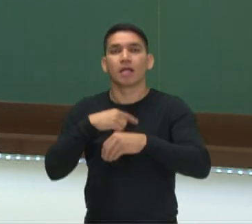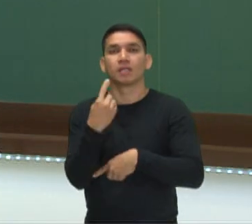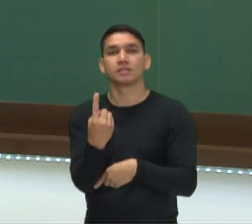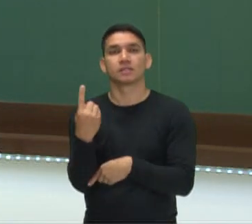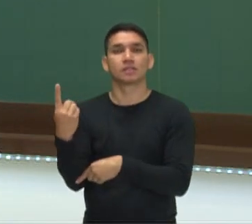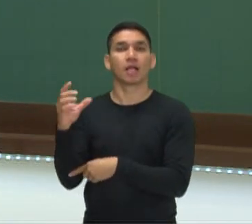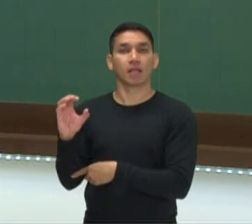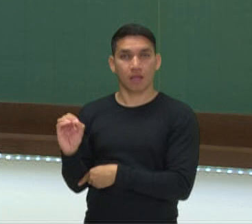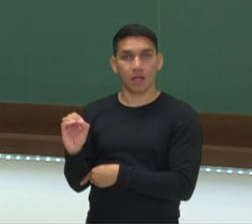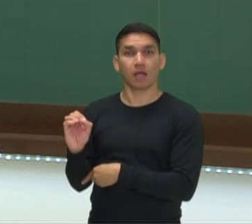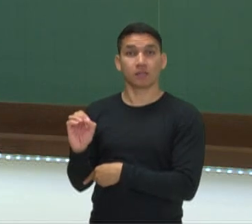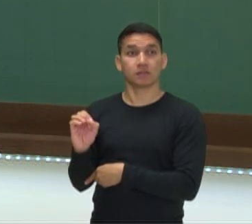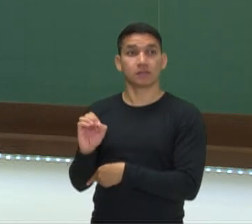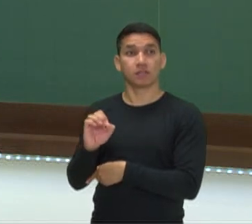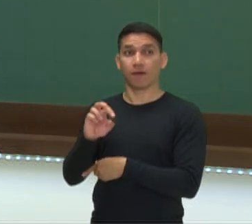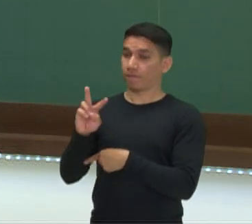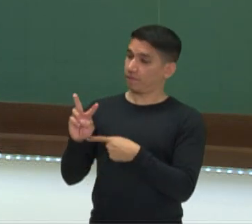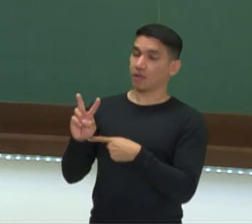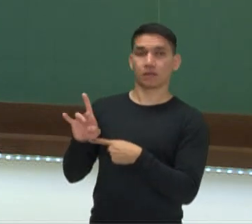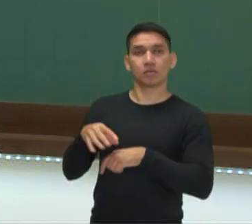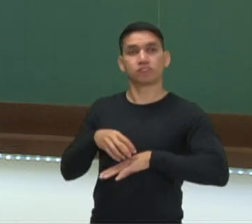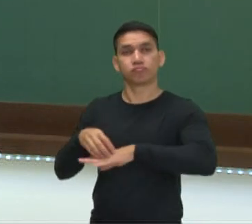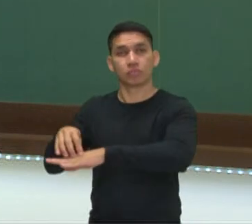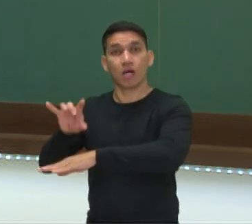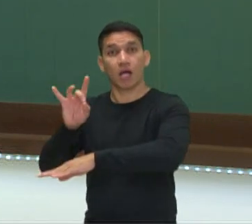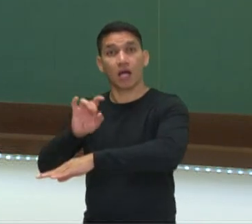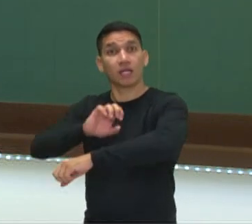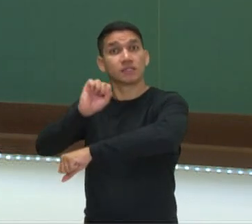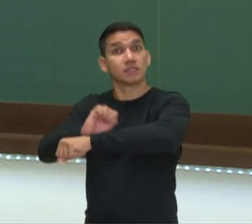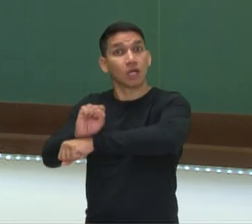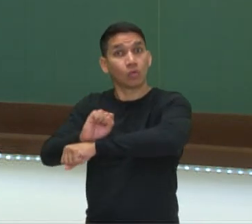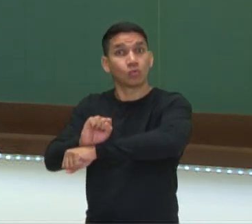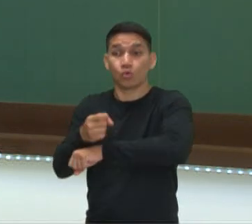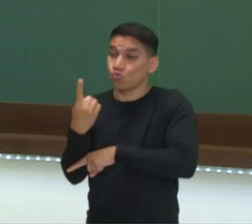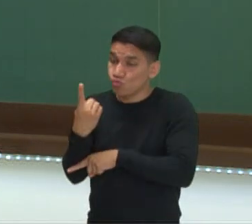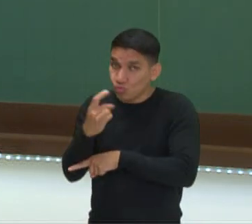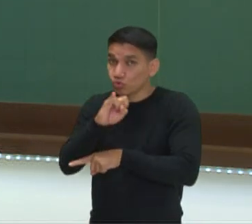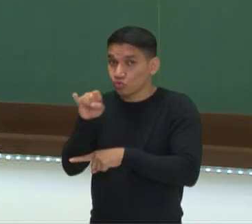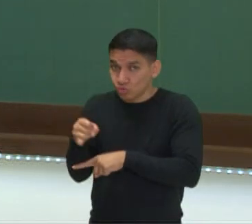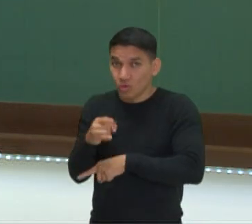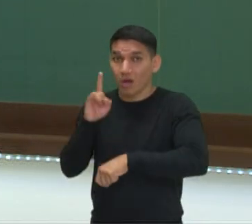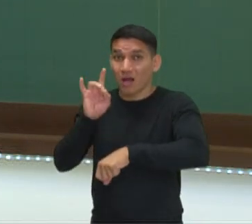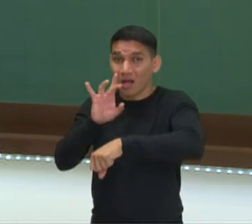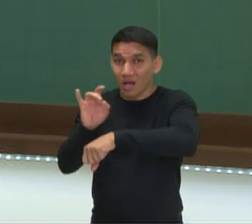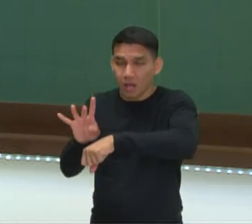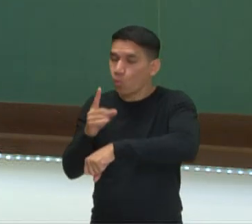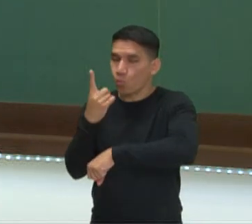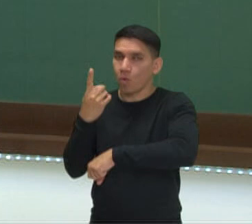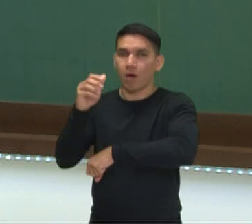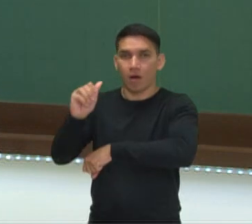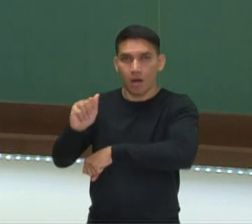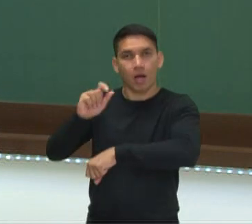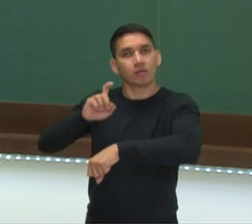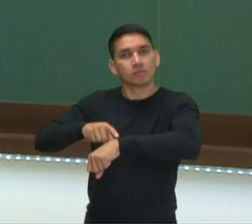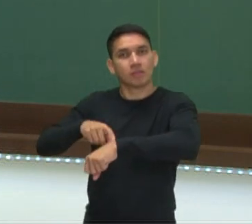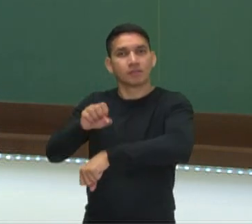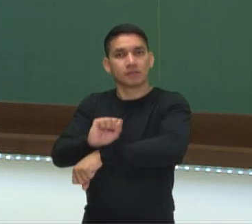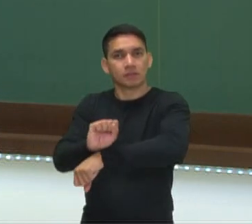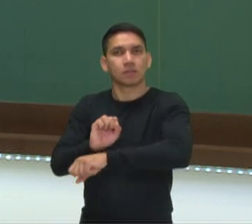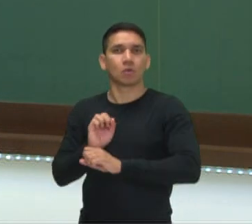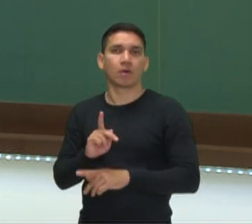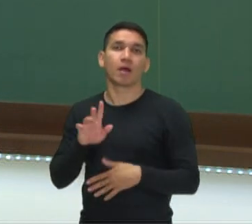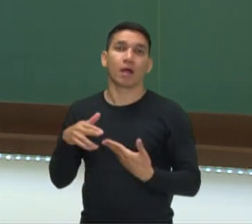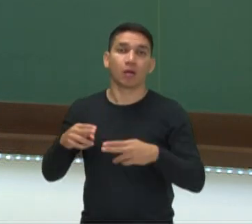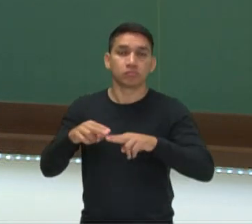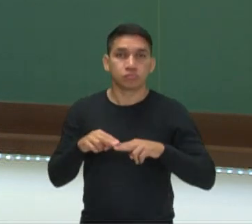watts. Então, uma máquina de 110 watts usa 1 coulomb por segundo, 1 joule por segundo, 1 ampere por segundo, né? 1